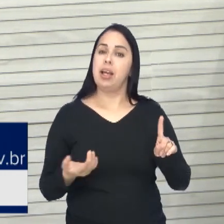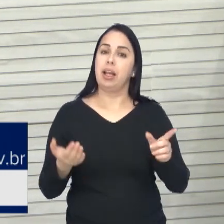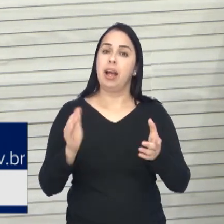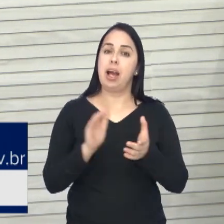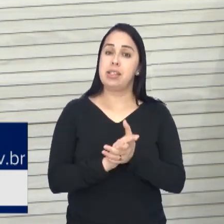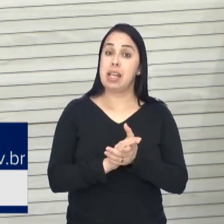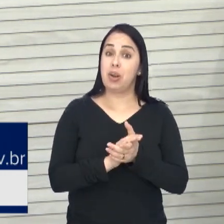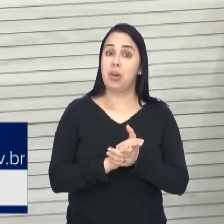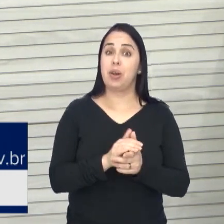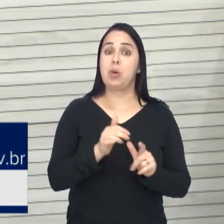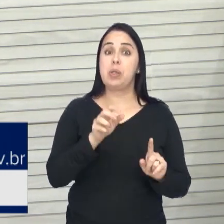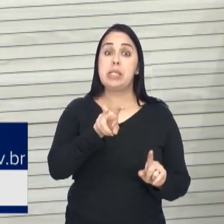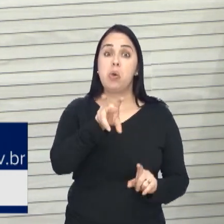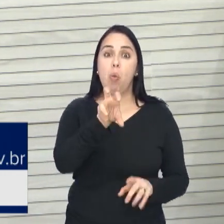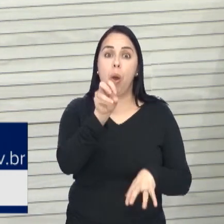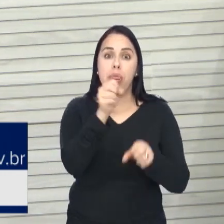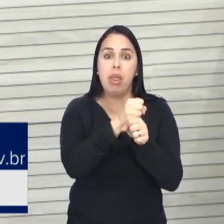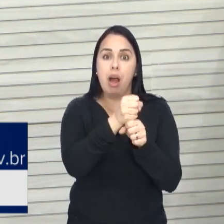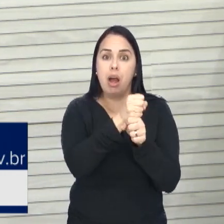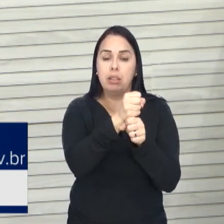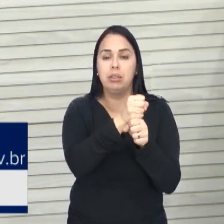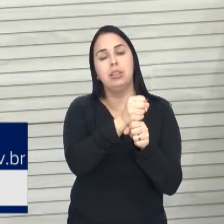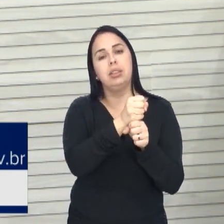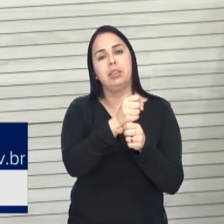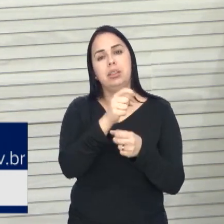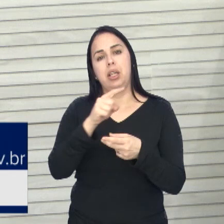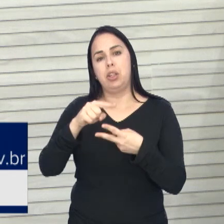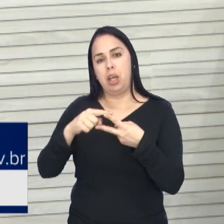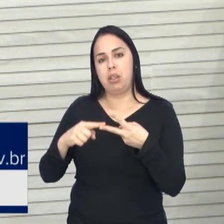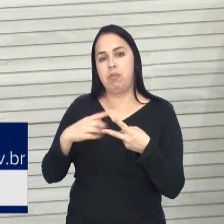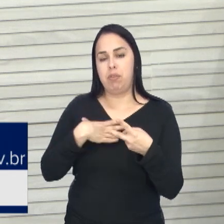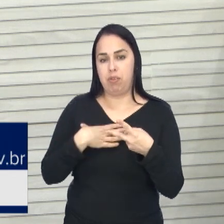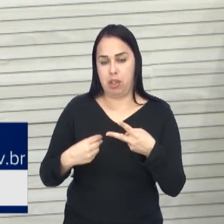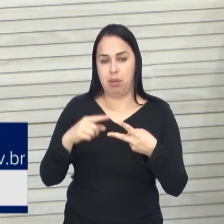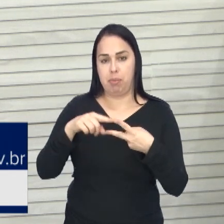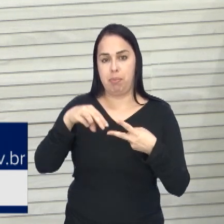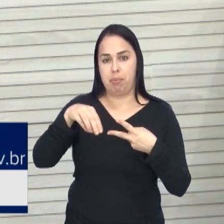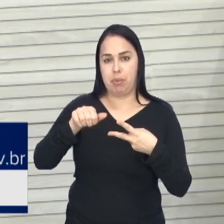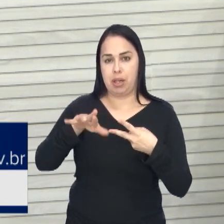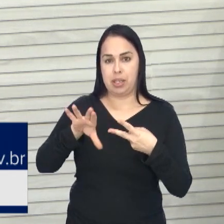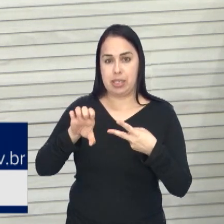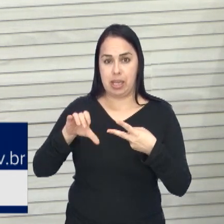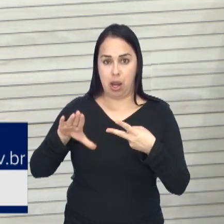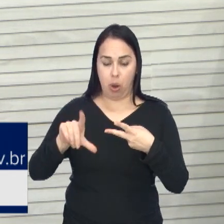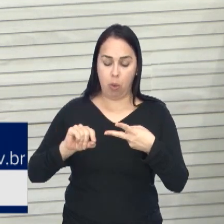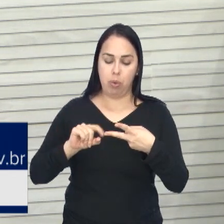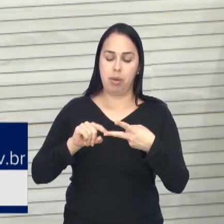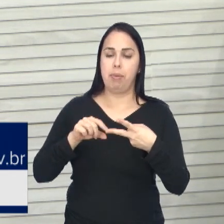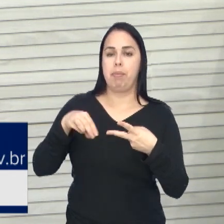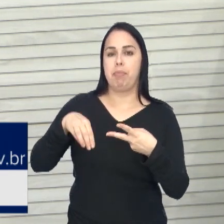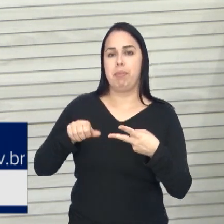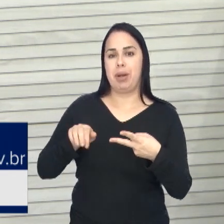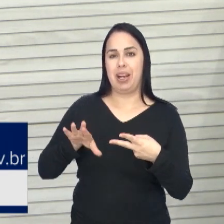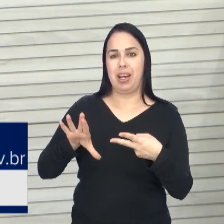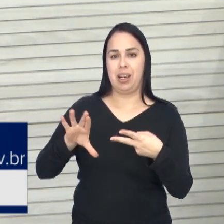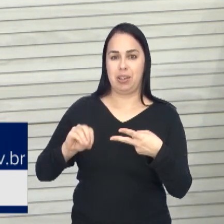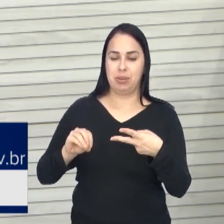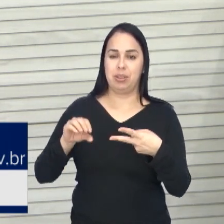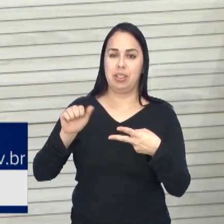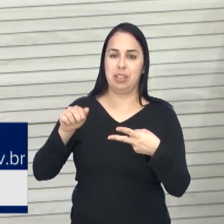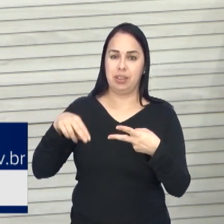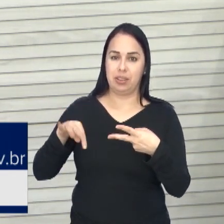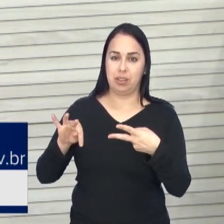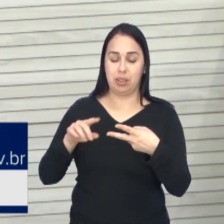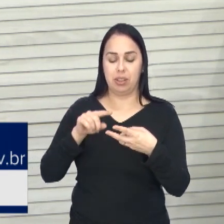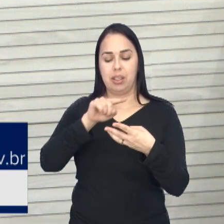por 50 anos. Deixou 2 filhos, o Marcelo e o Marco Antônio, netos e